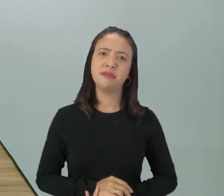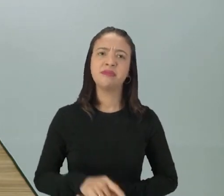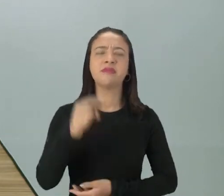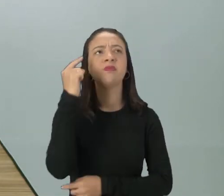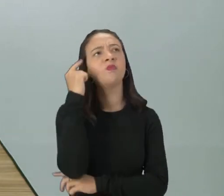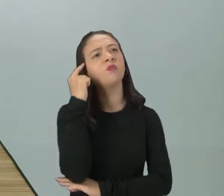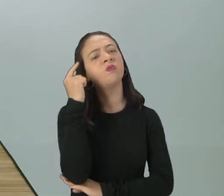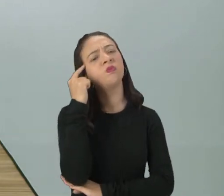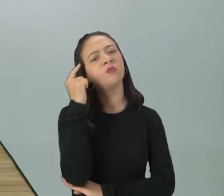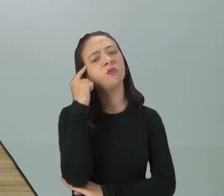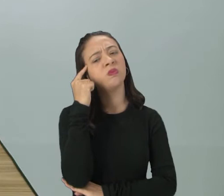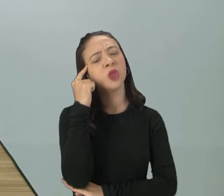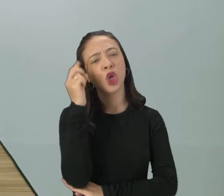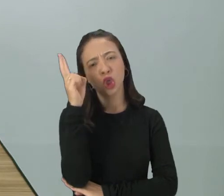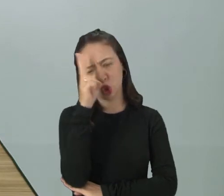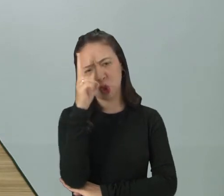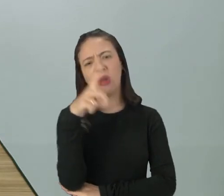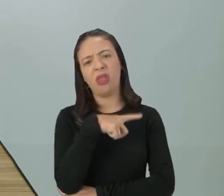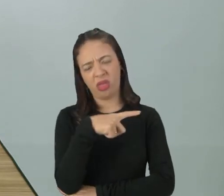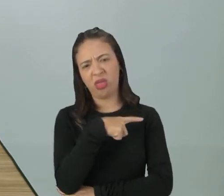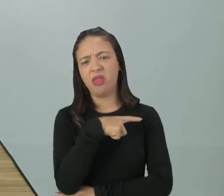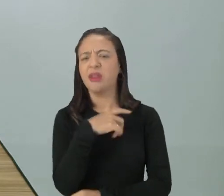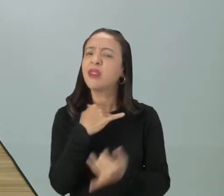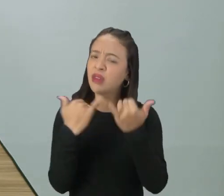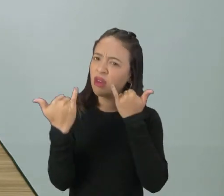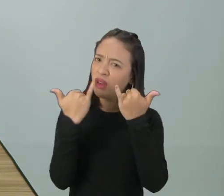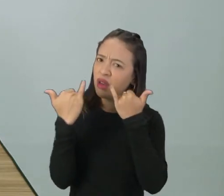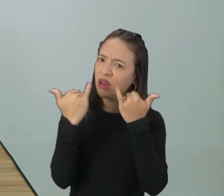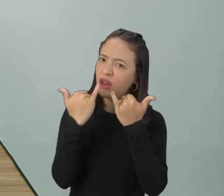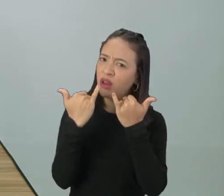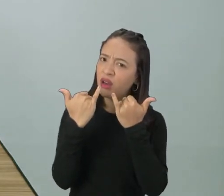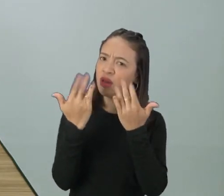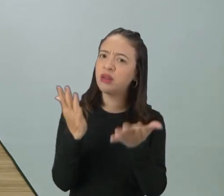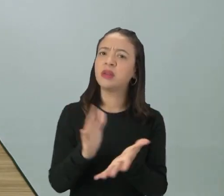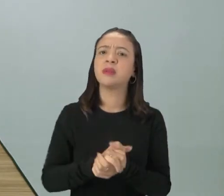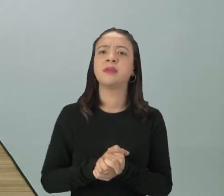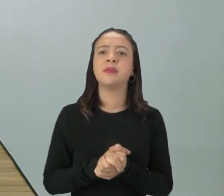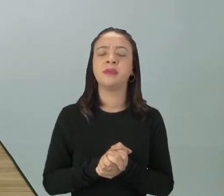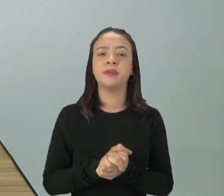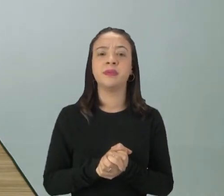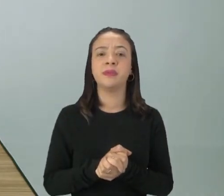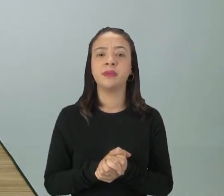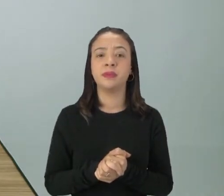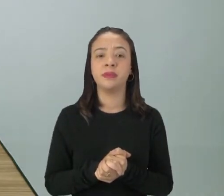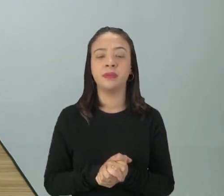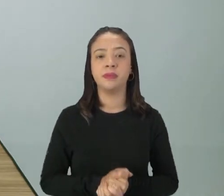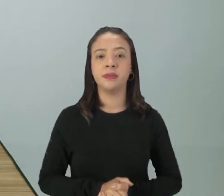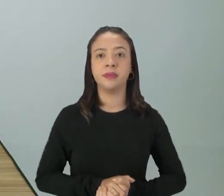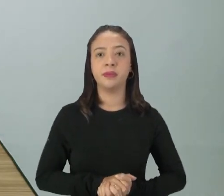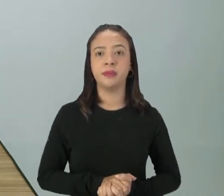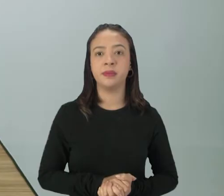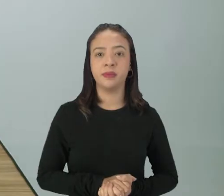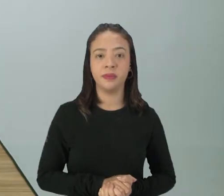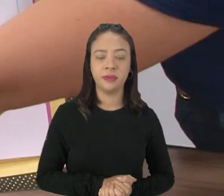Será que a história nos conta isso? Vamos à outra opção?